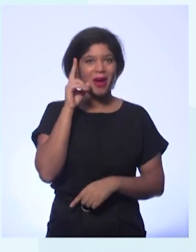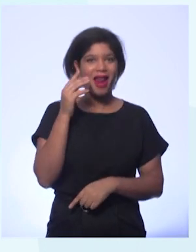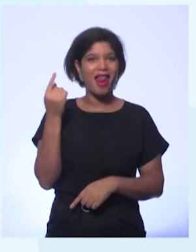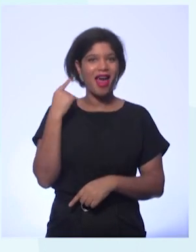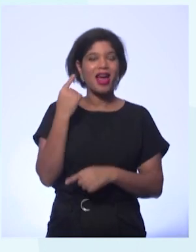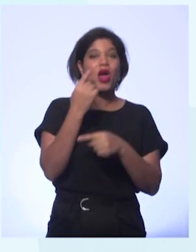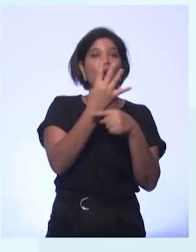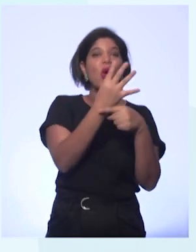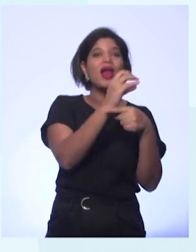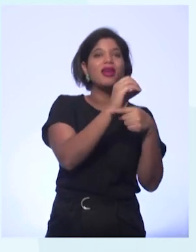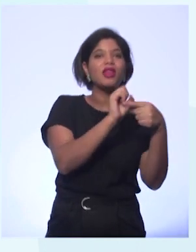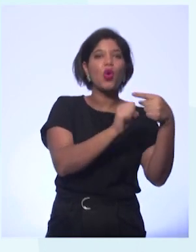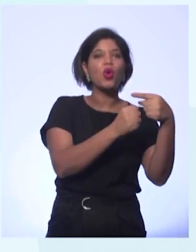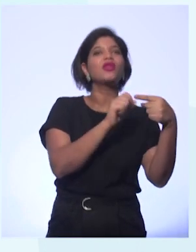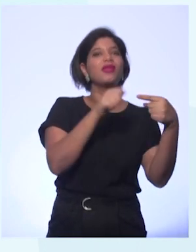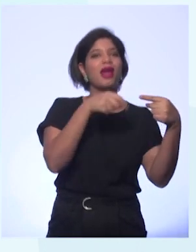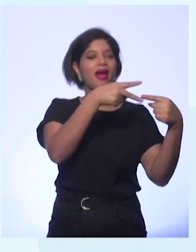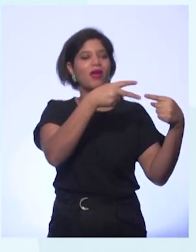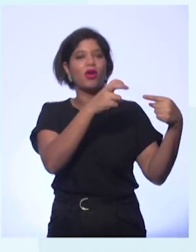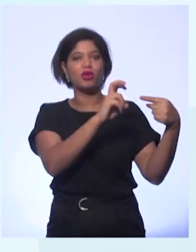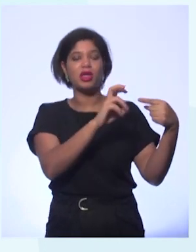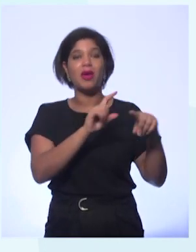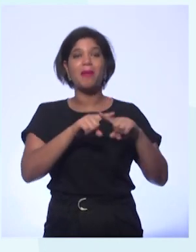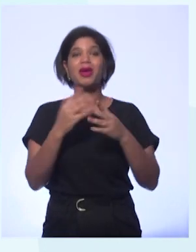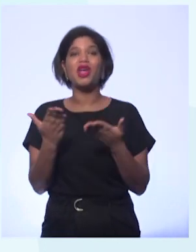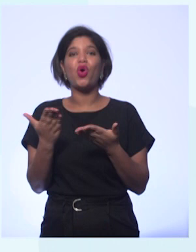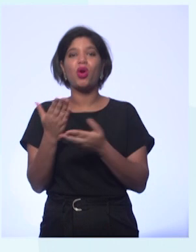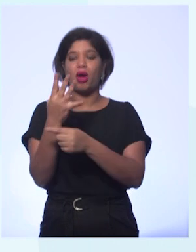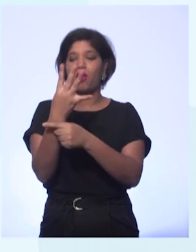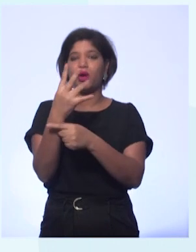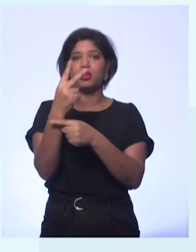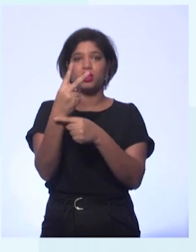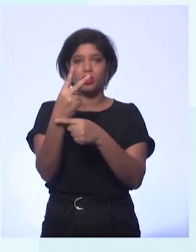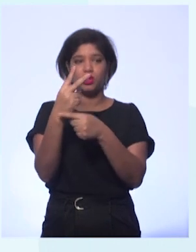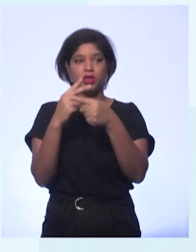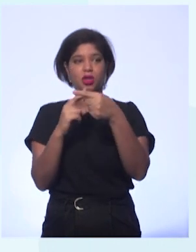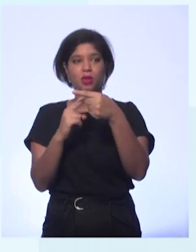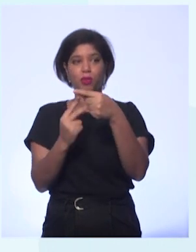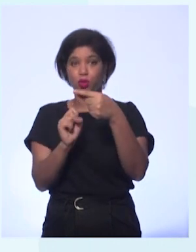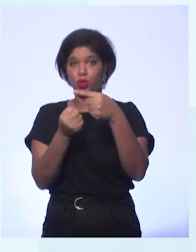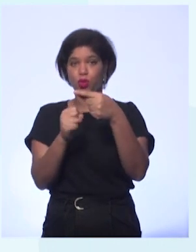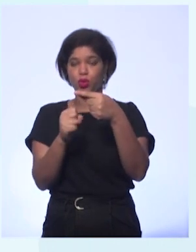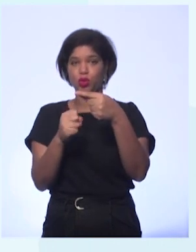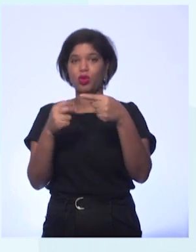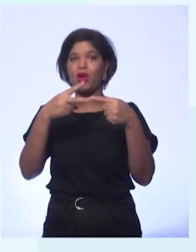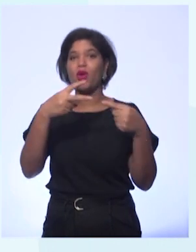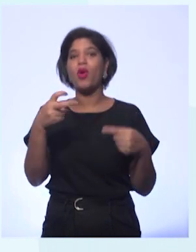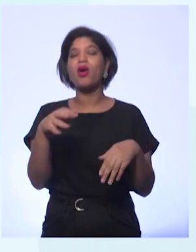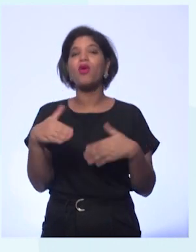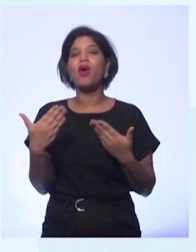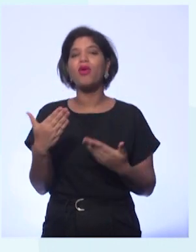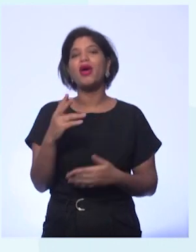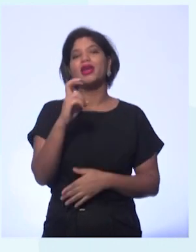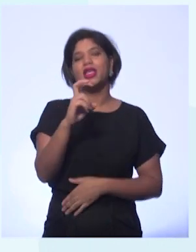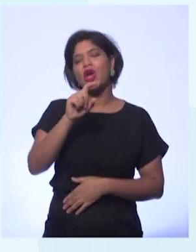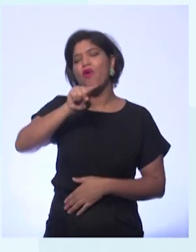tabuada do 8, dava para dividir e dava 5. 42 oitavos, se eu dividir o 42 pelo 8, vai dar 5 e alguma